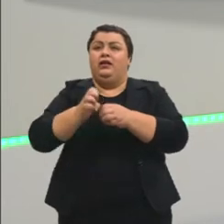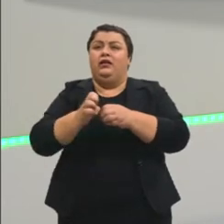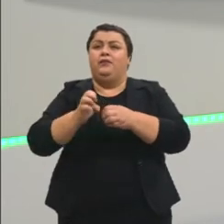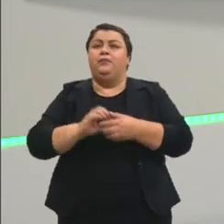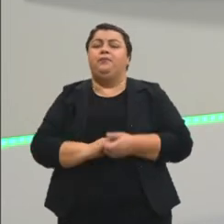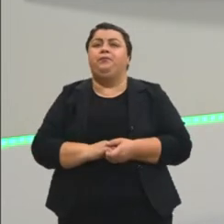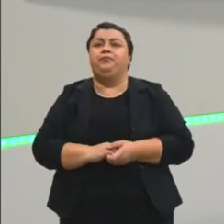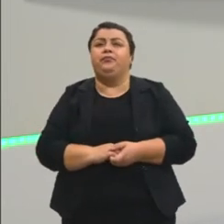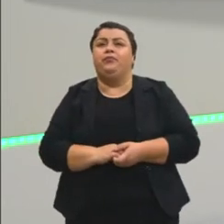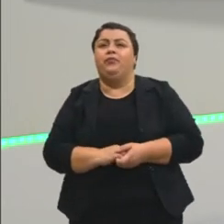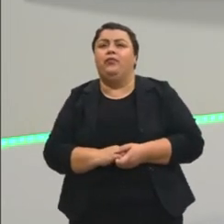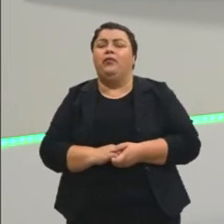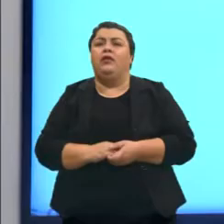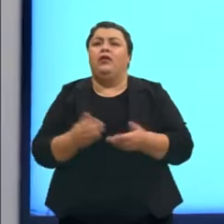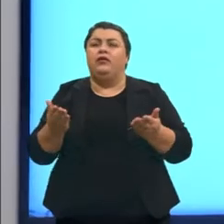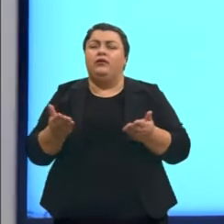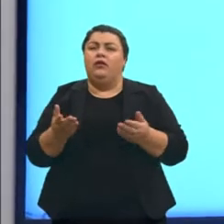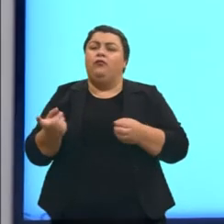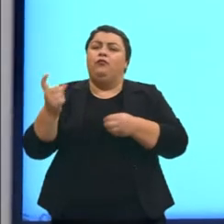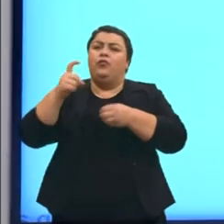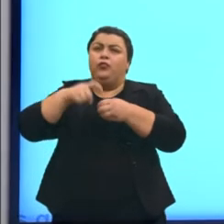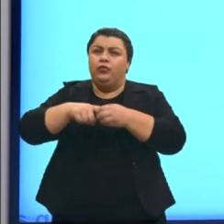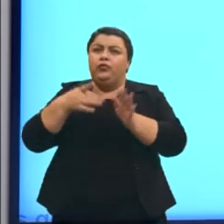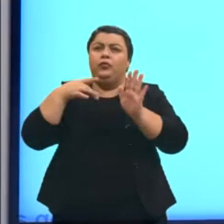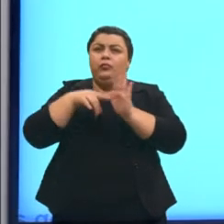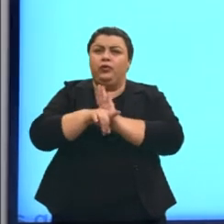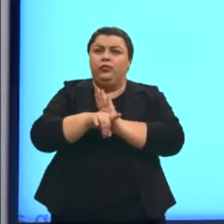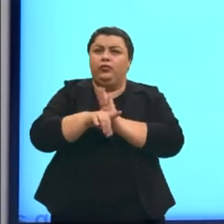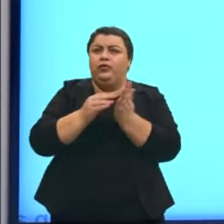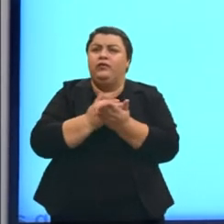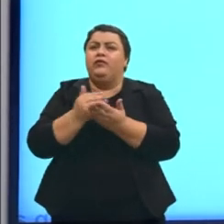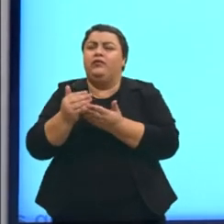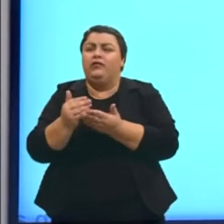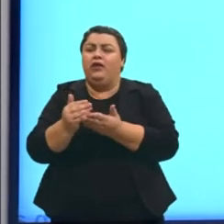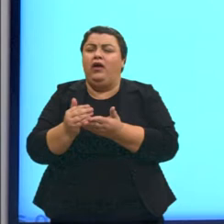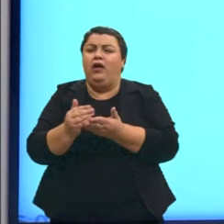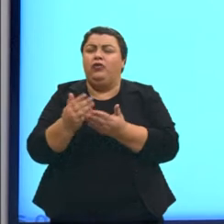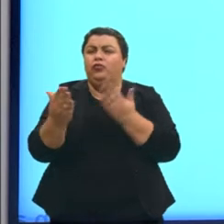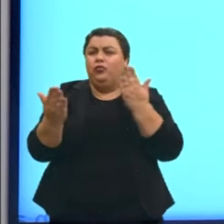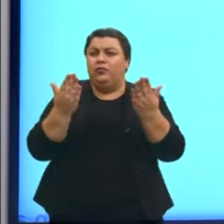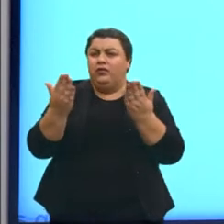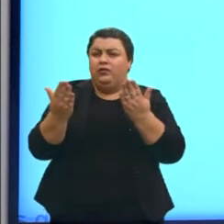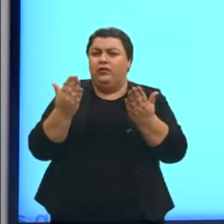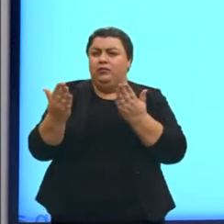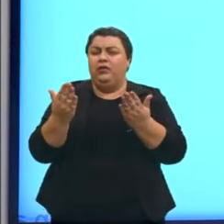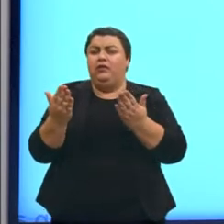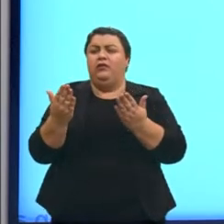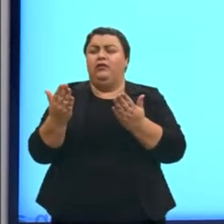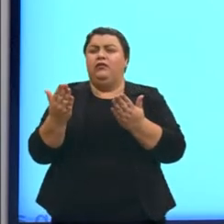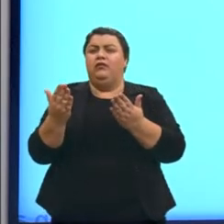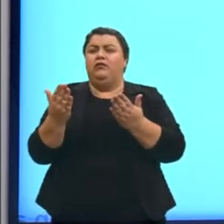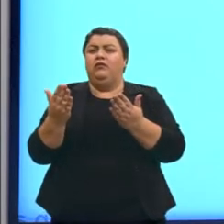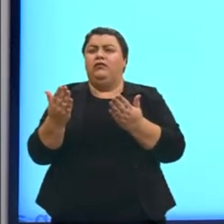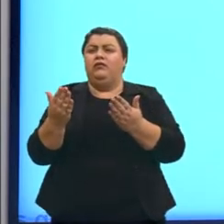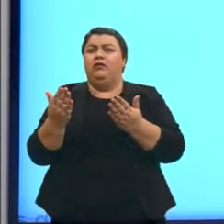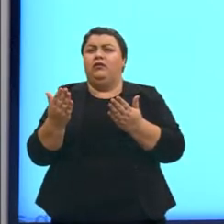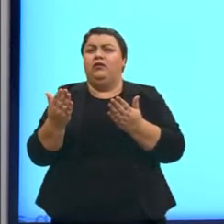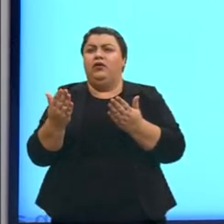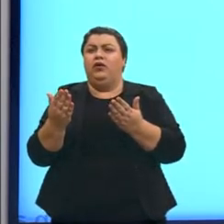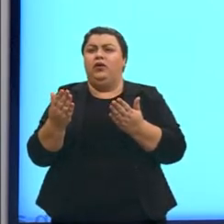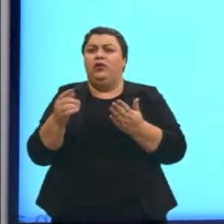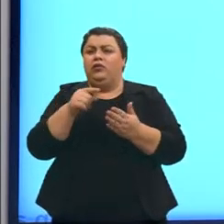bom então voltando para questão Inicial né sobre a semelhança sobre essa questão de sermos ou não